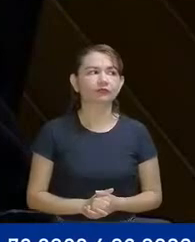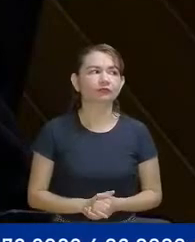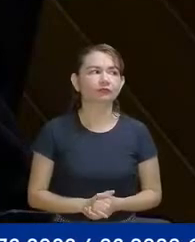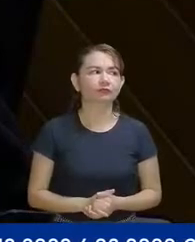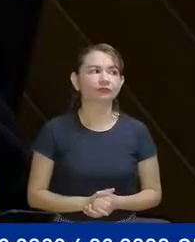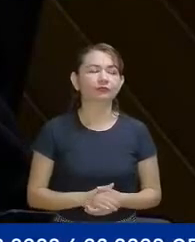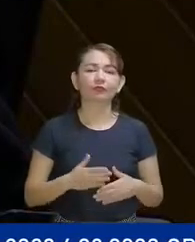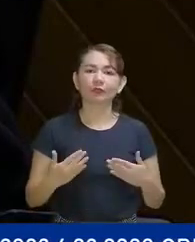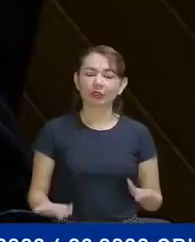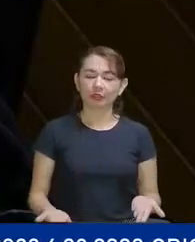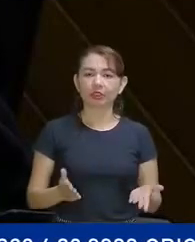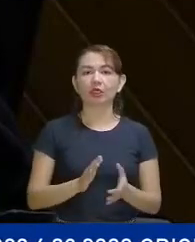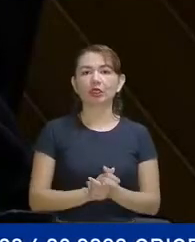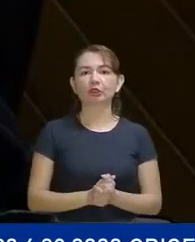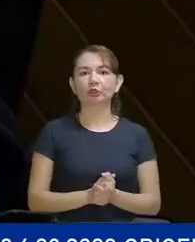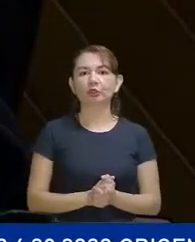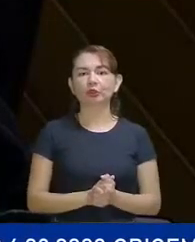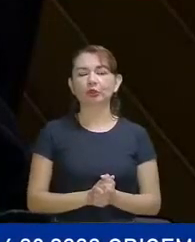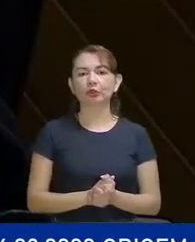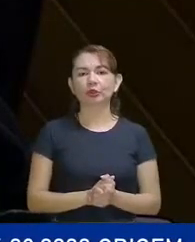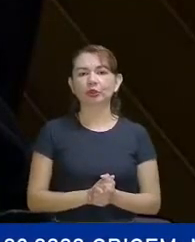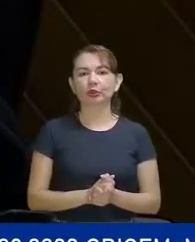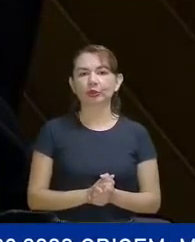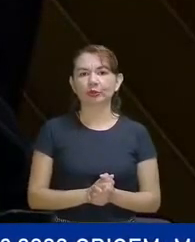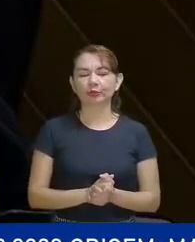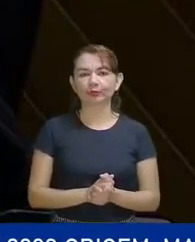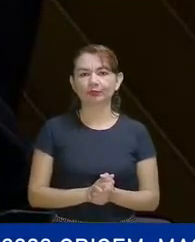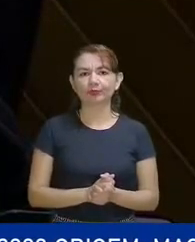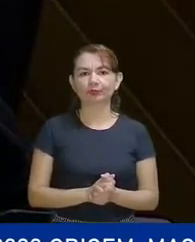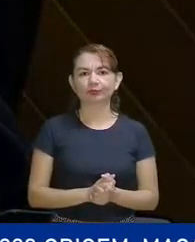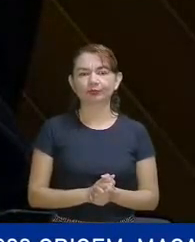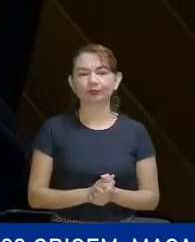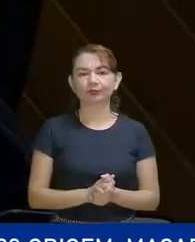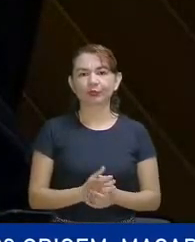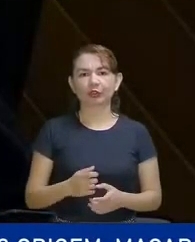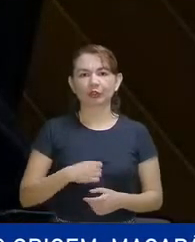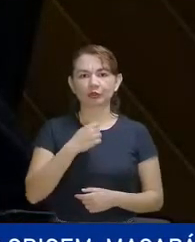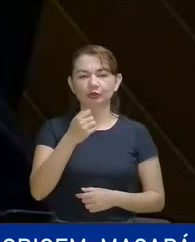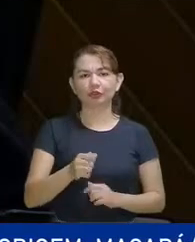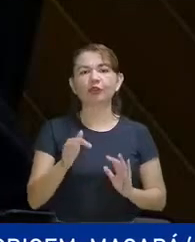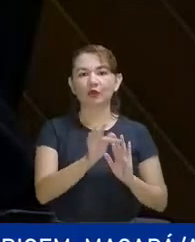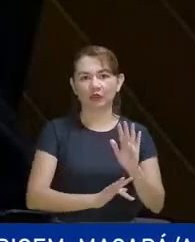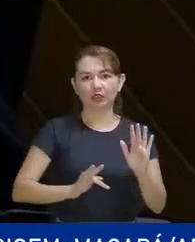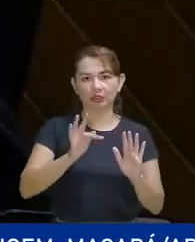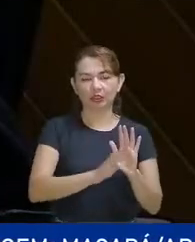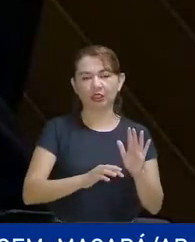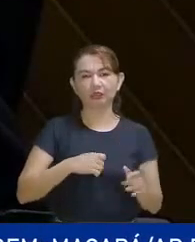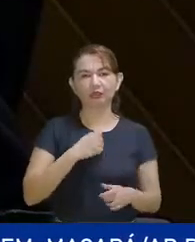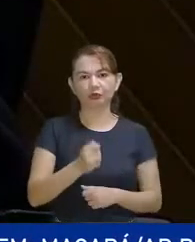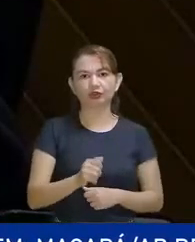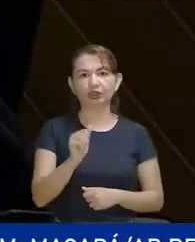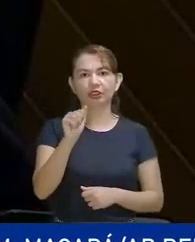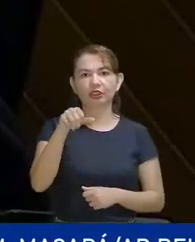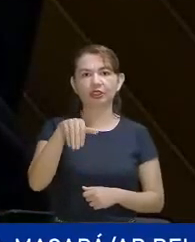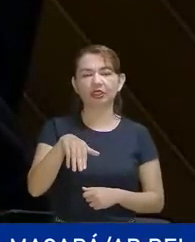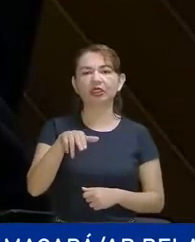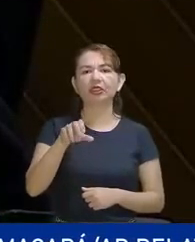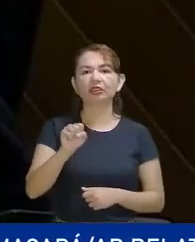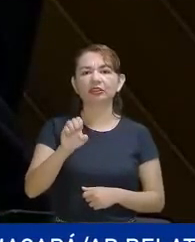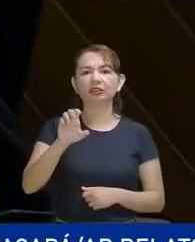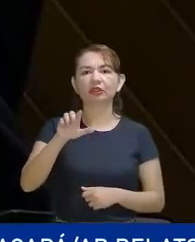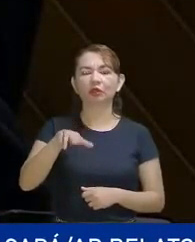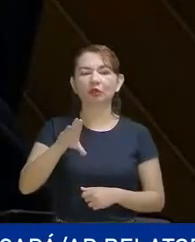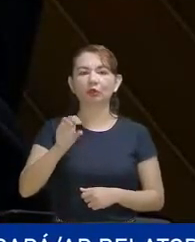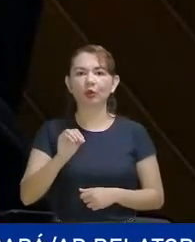pedido venha novamente ao meu colega o juiz federal, doutor Anselmo, eu, com os adendos do